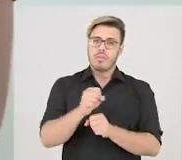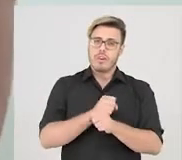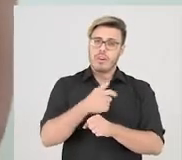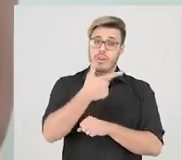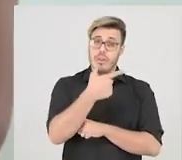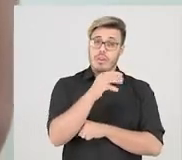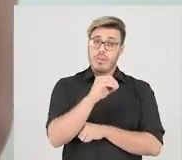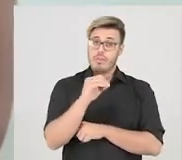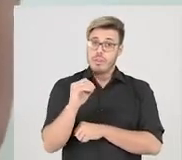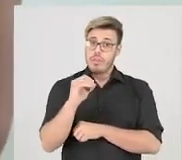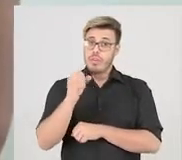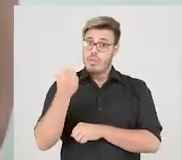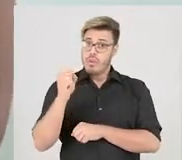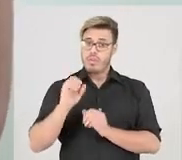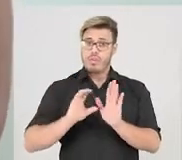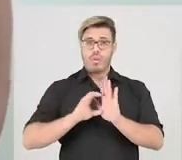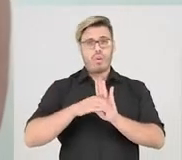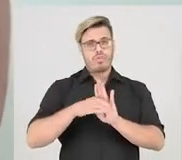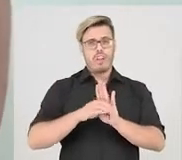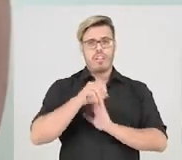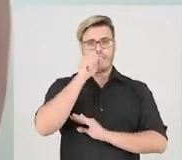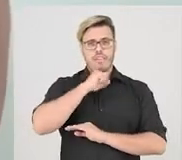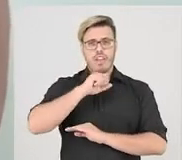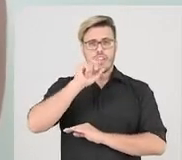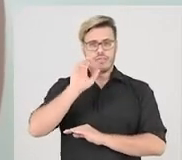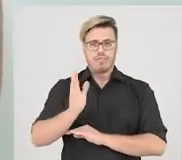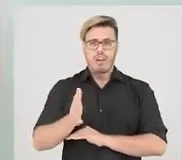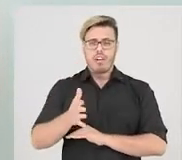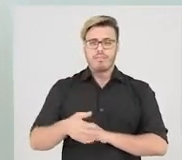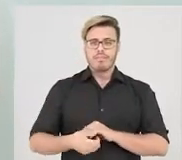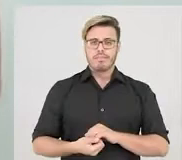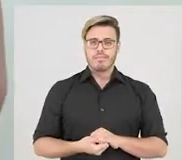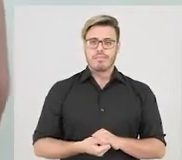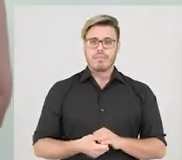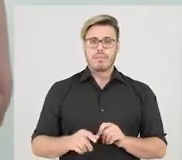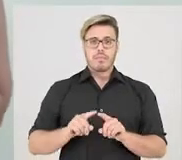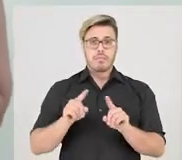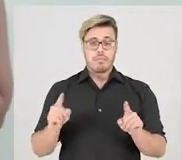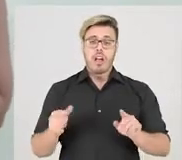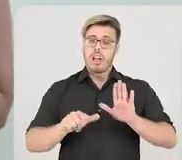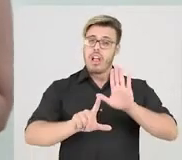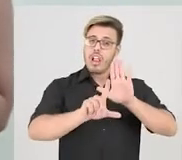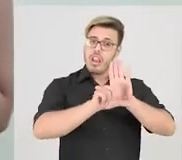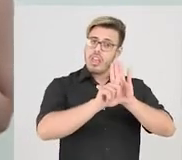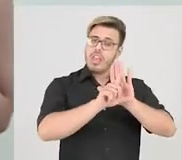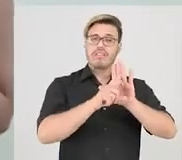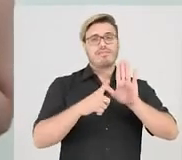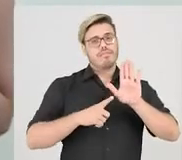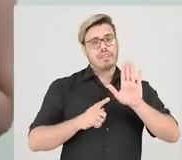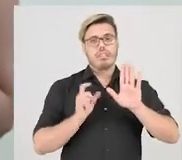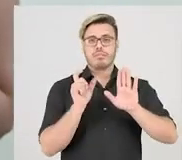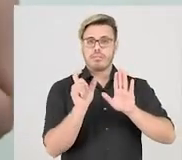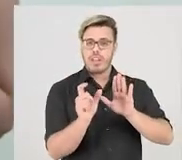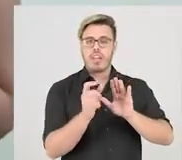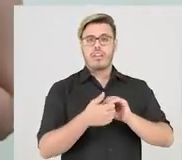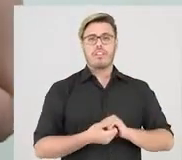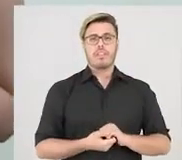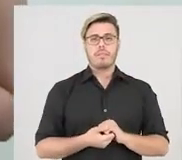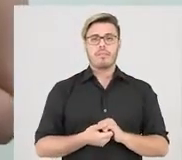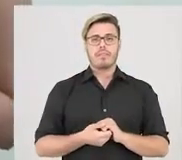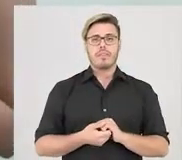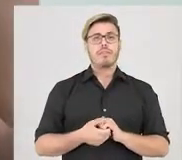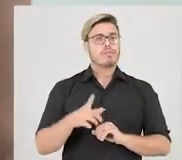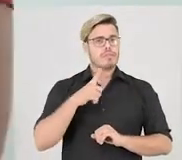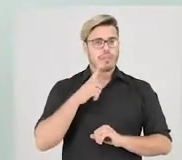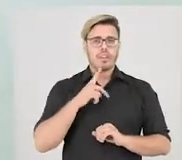Mas, já mesmo assim, na nossa legislação, nós temos previsto um plano específico. E que plano é esse? Plano